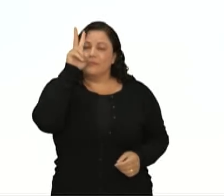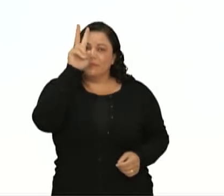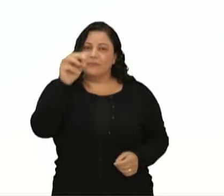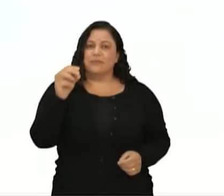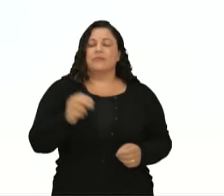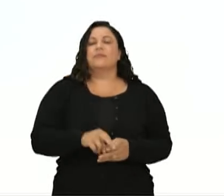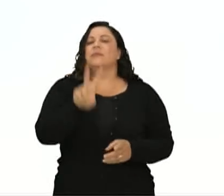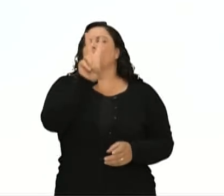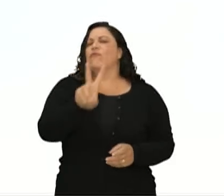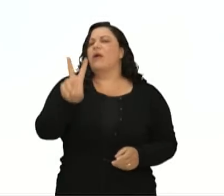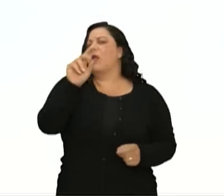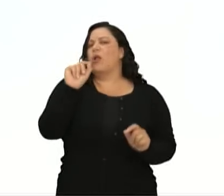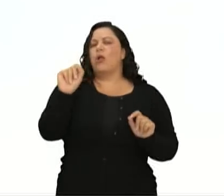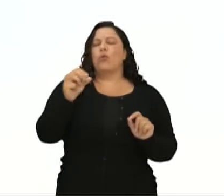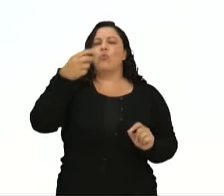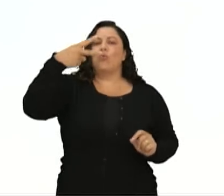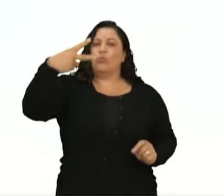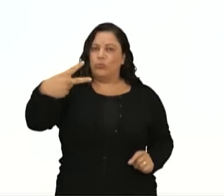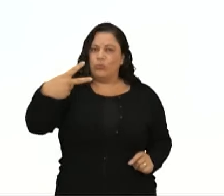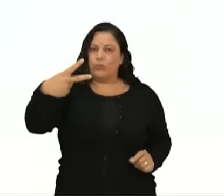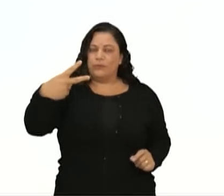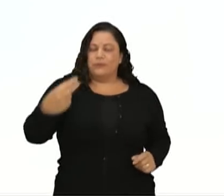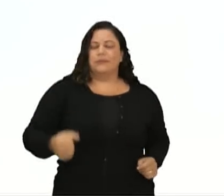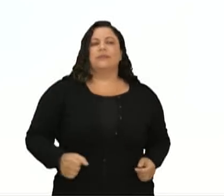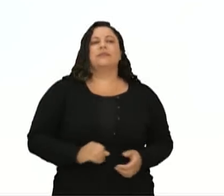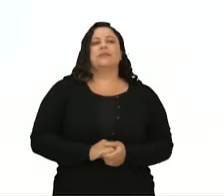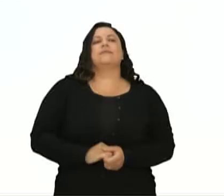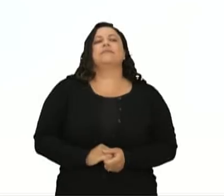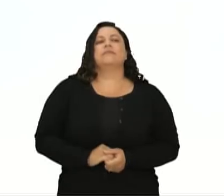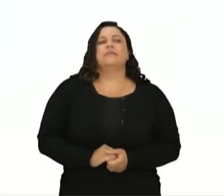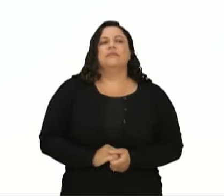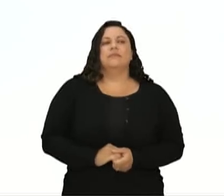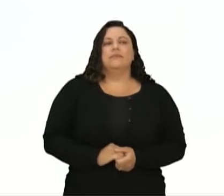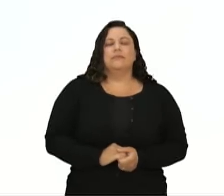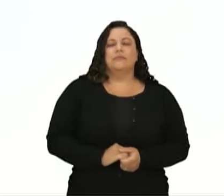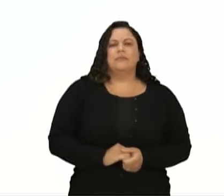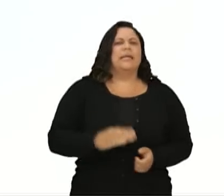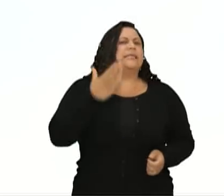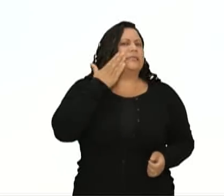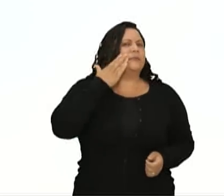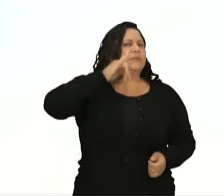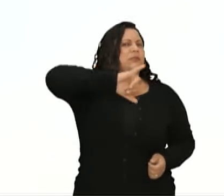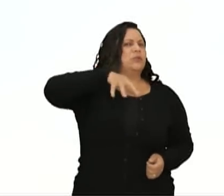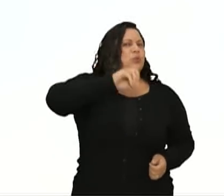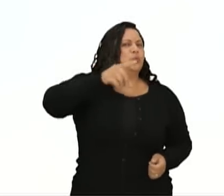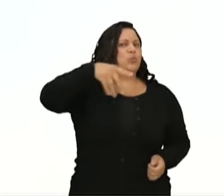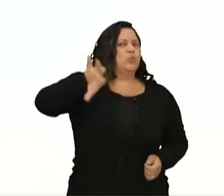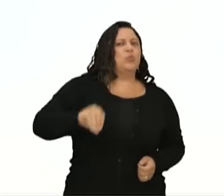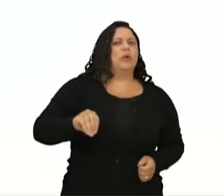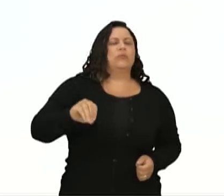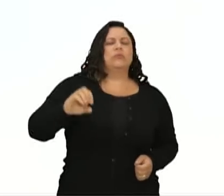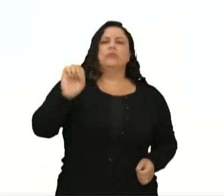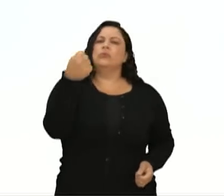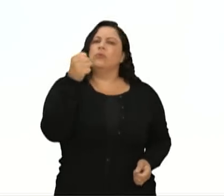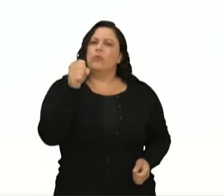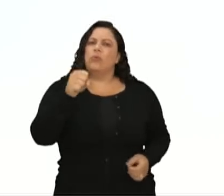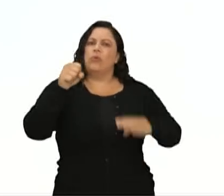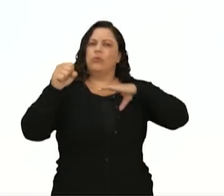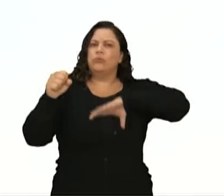peso 2, né? Porque está falando respectivamente aqui. Sabendo que João tirou 8 em